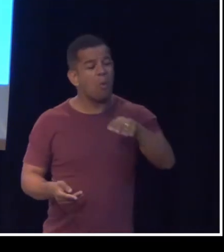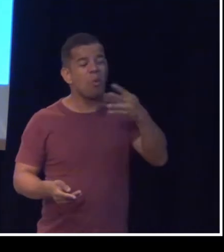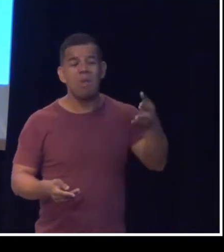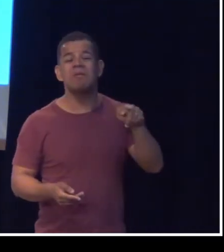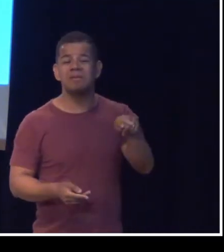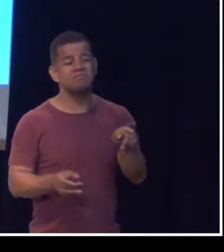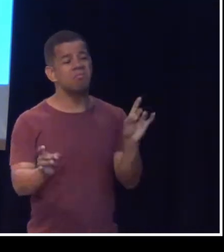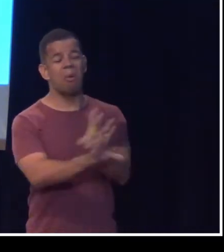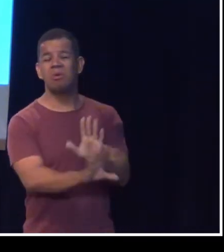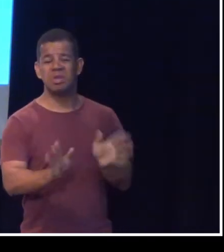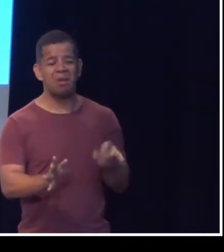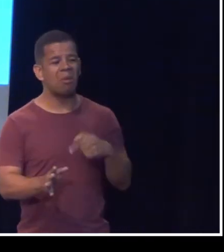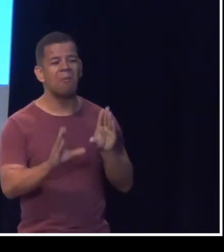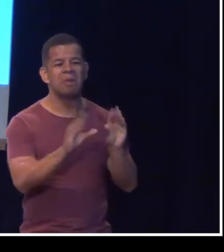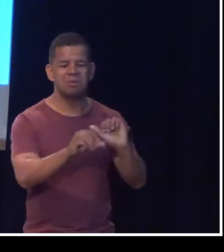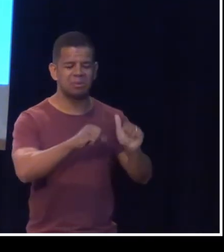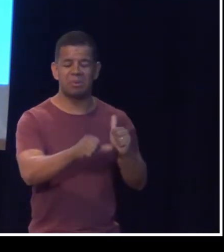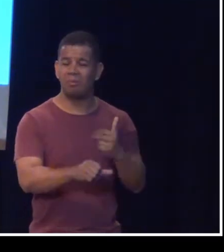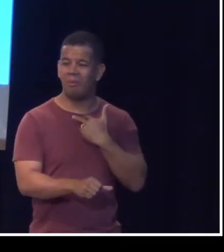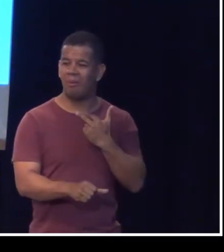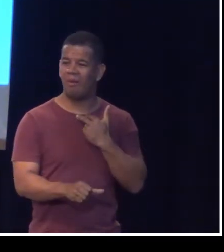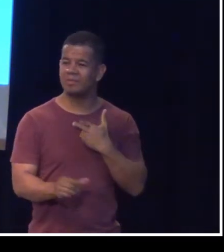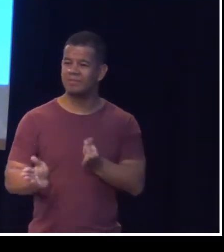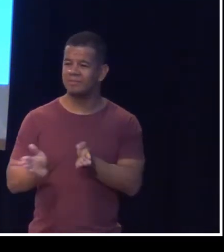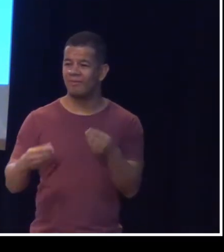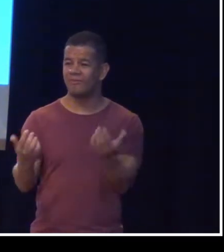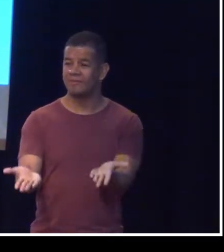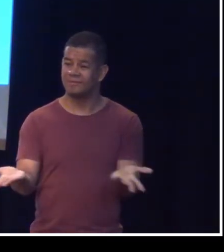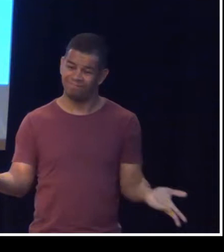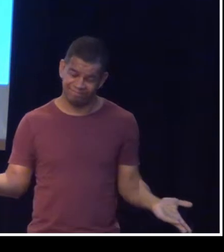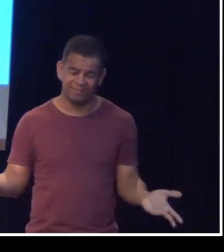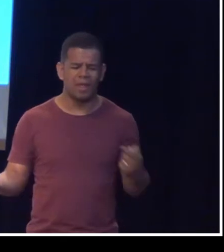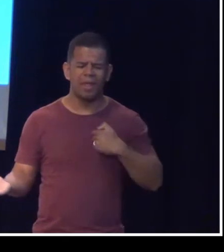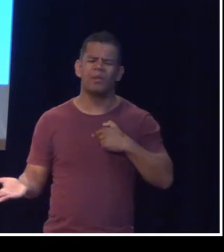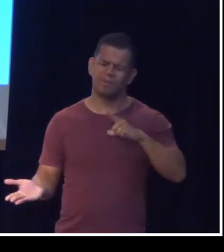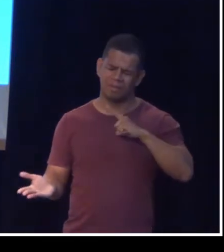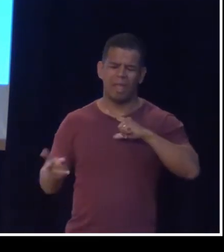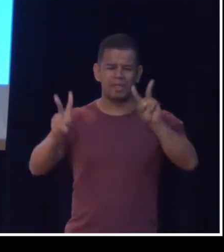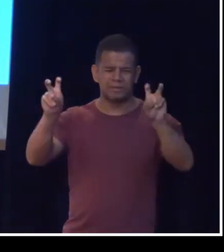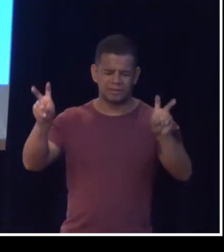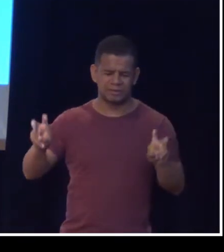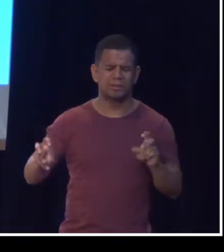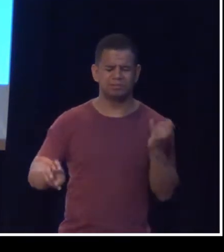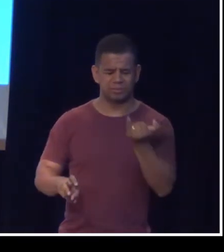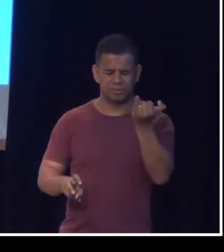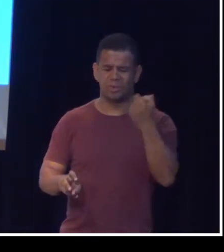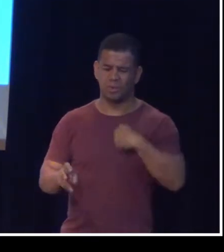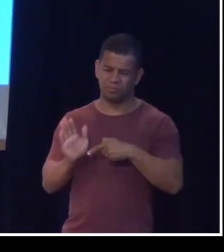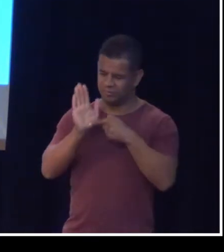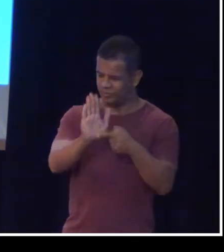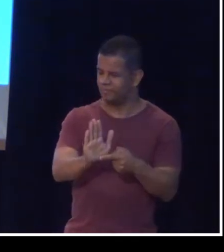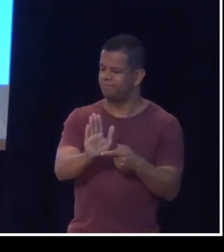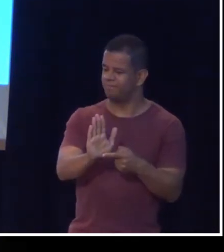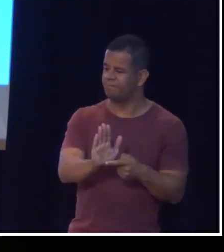de novo. E aí tem algumas questões, né, que eu acho bem importante e que eu vou chamar de mundo utópico e de nossa realidade. E aí